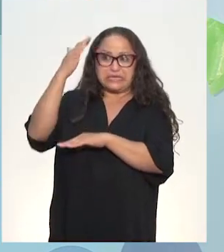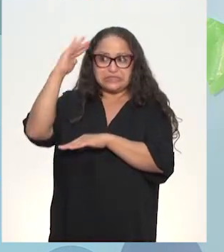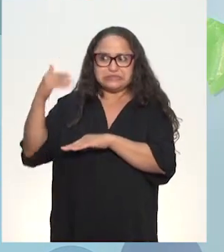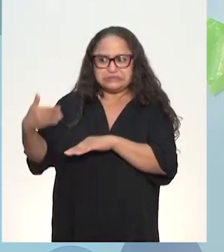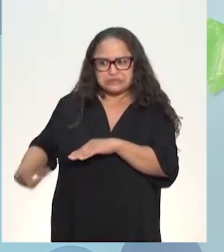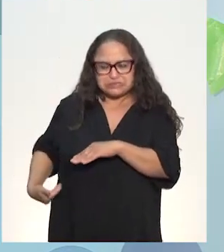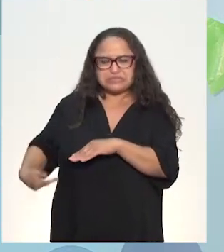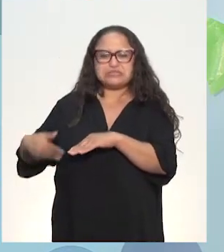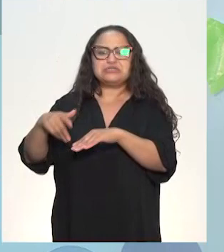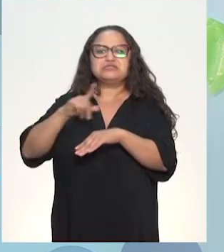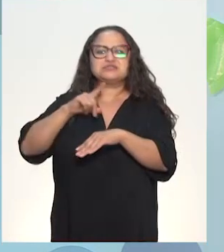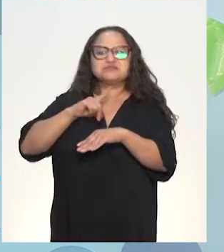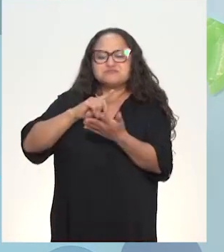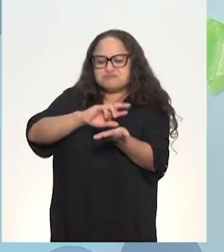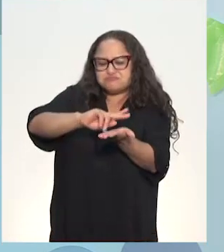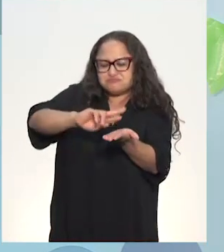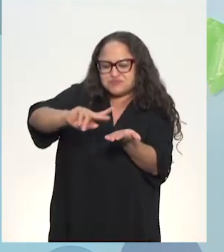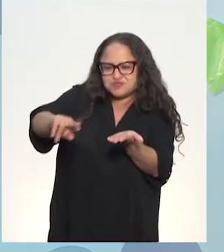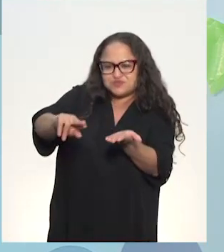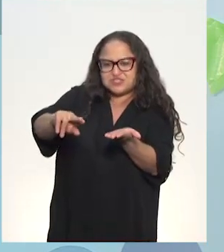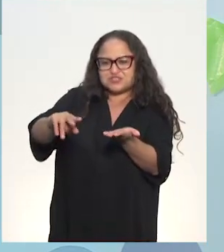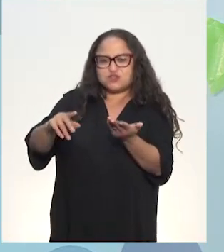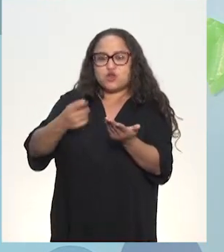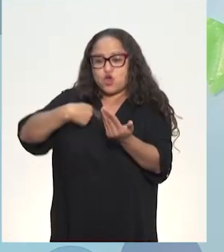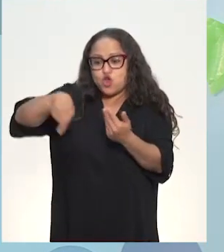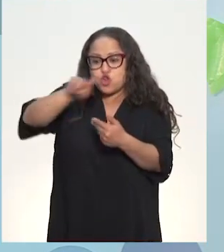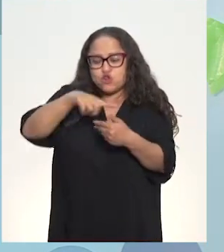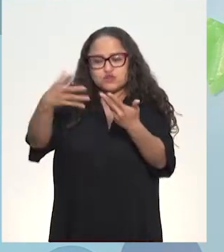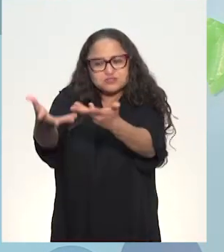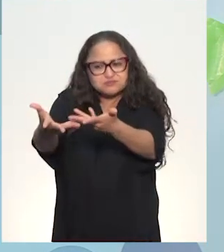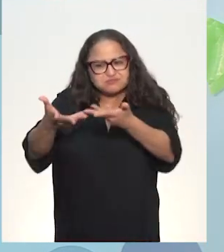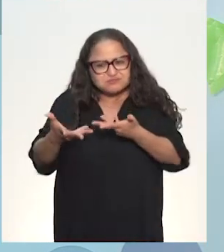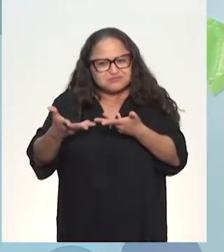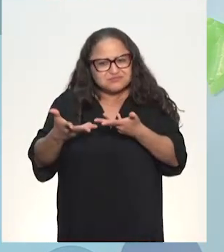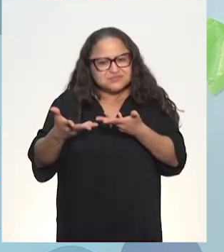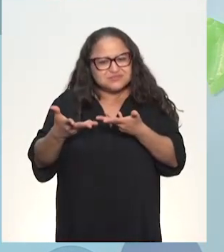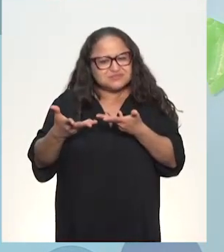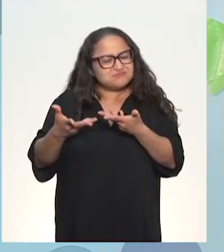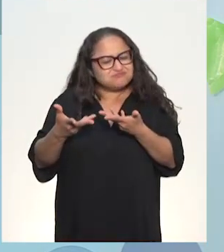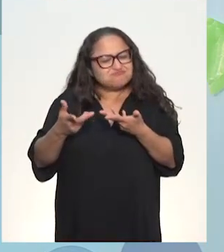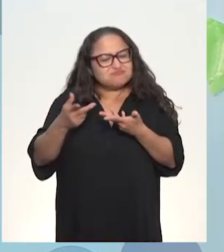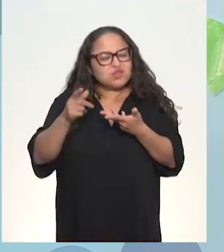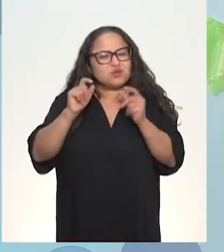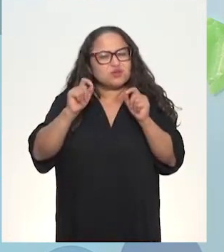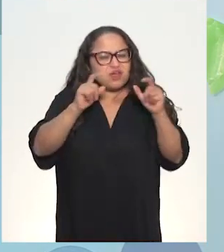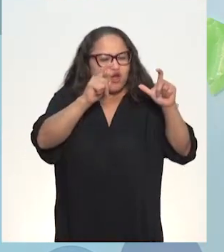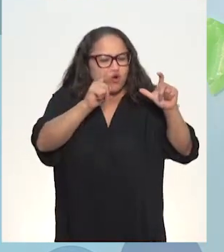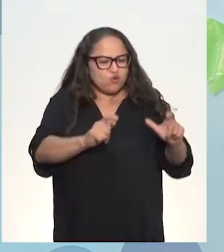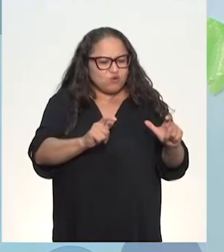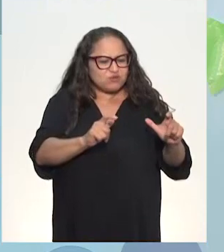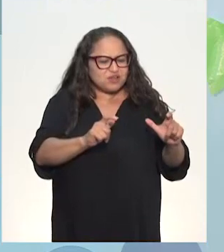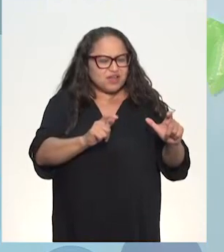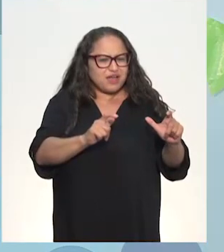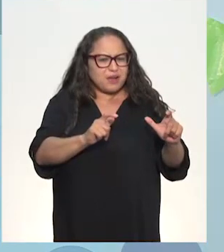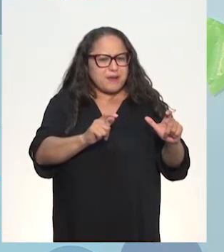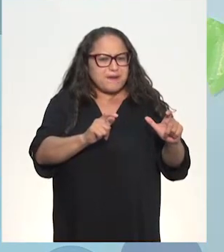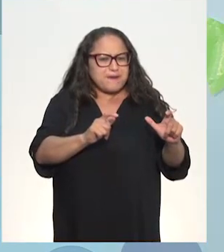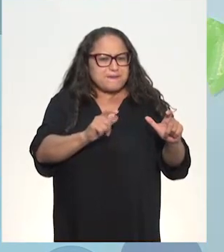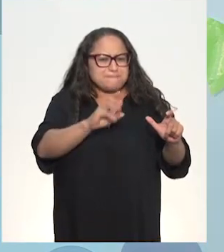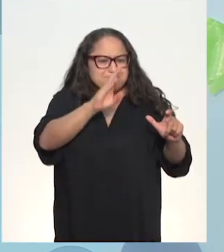né, a gente conseguiu trazer um pouquinho do lugar favorito